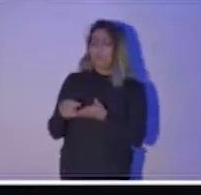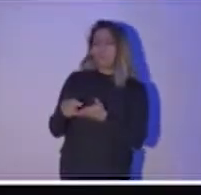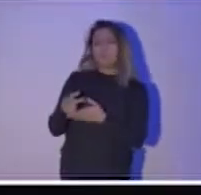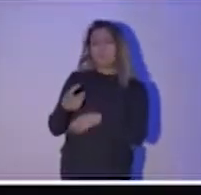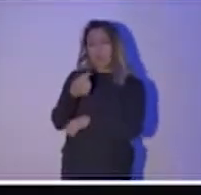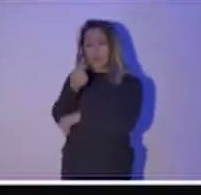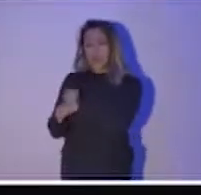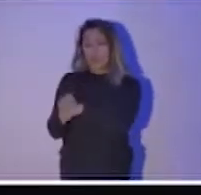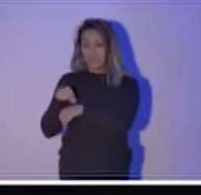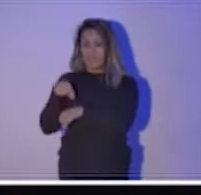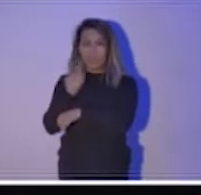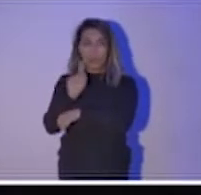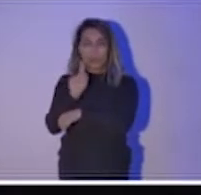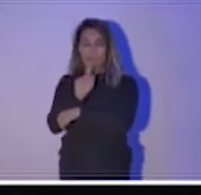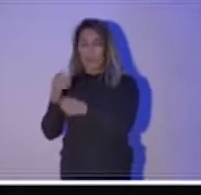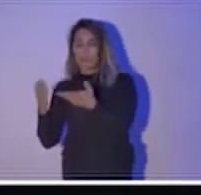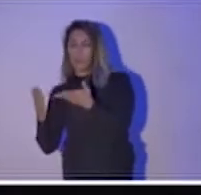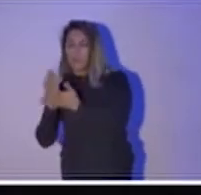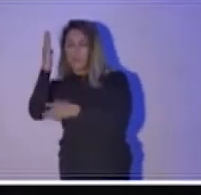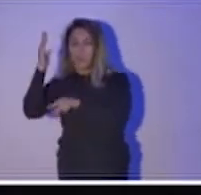Eu tenho quantas horas para responder isso?